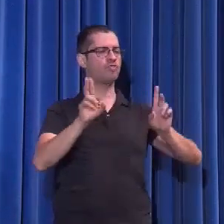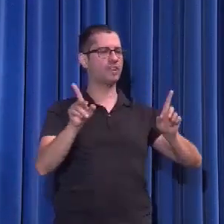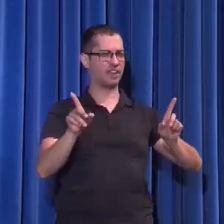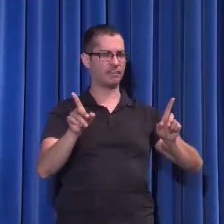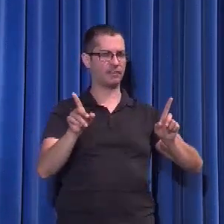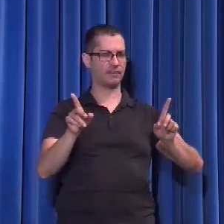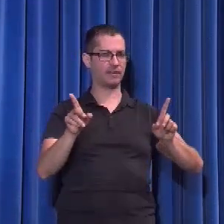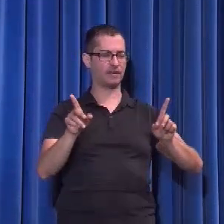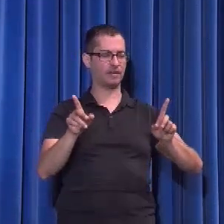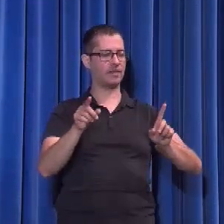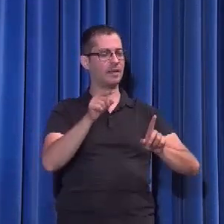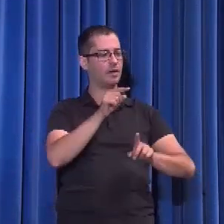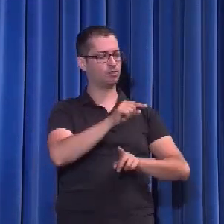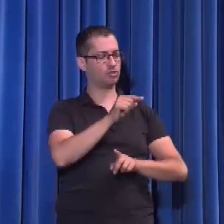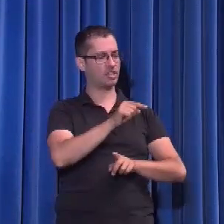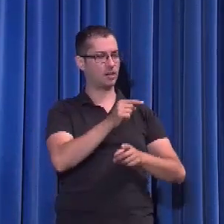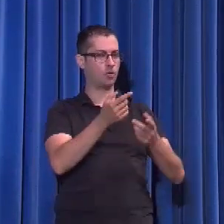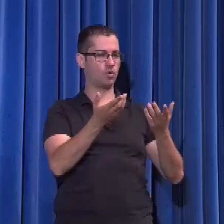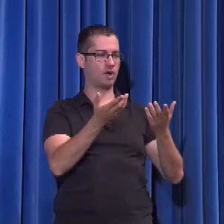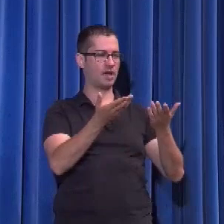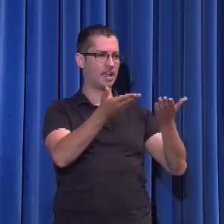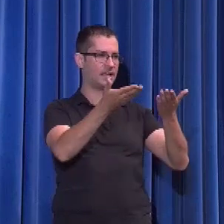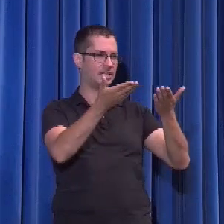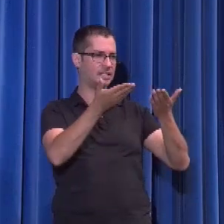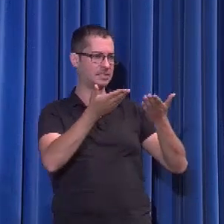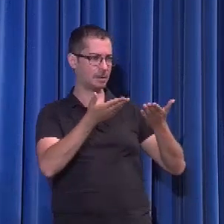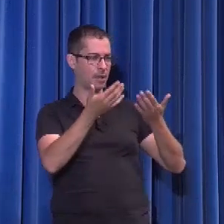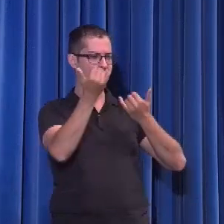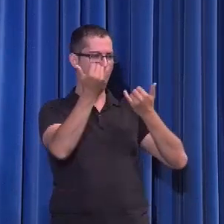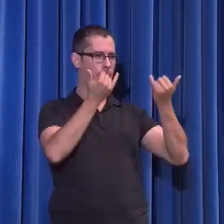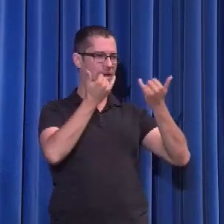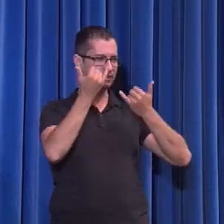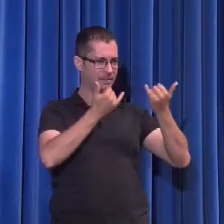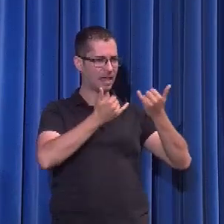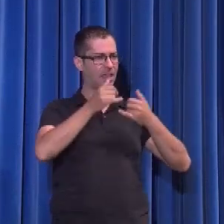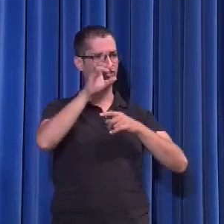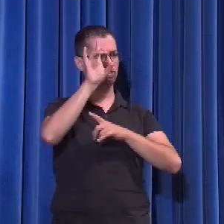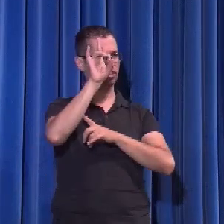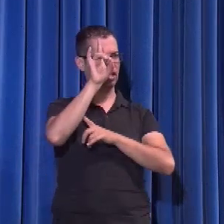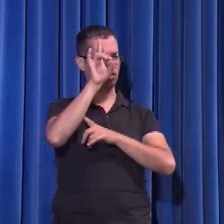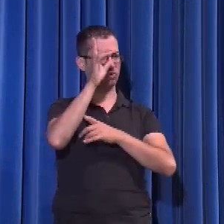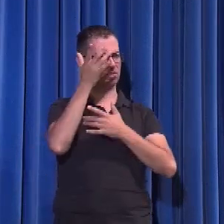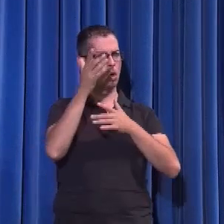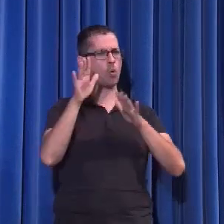Qual a diferença deles para nós? Então, Paulo diz: não há diferença.